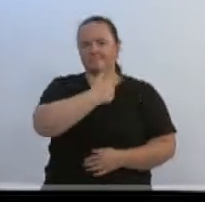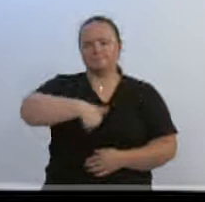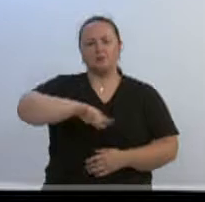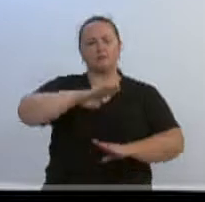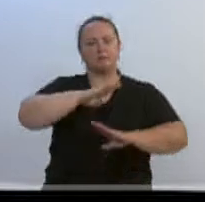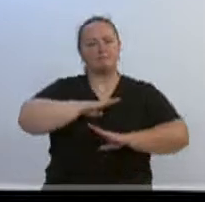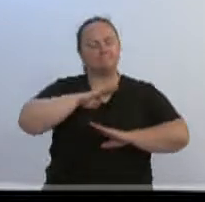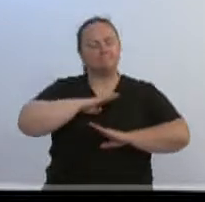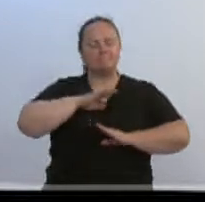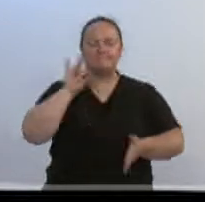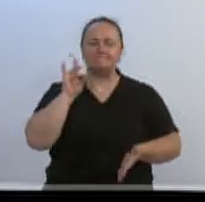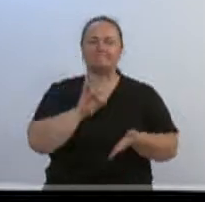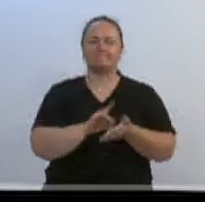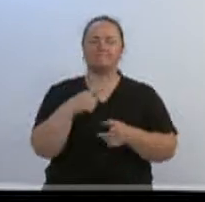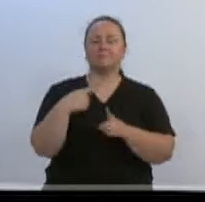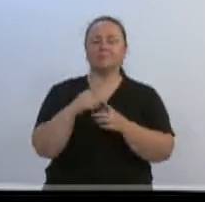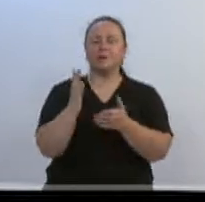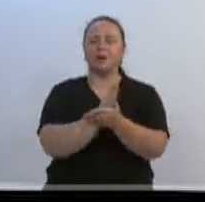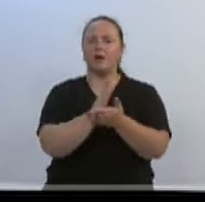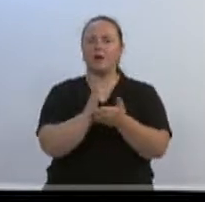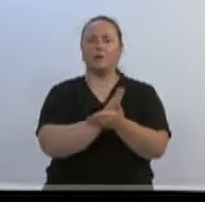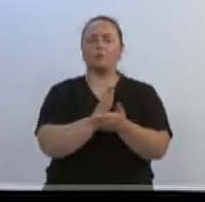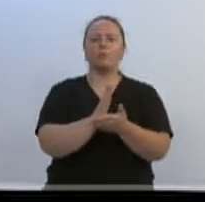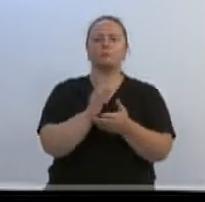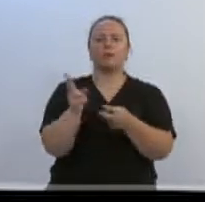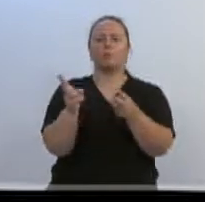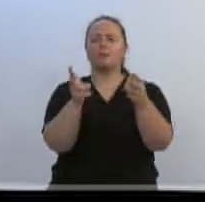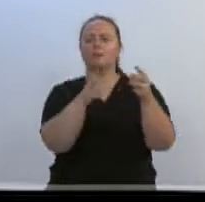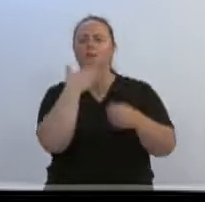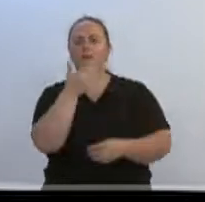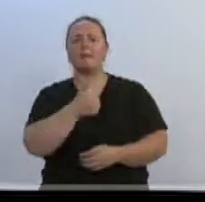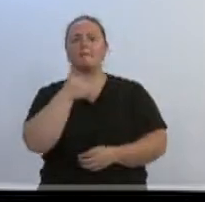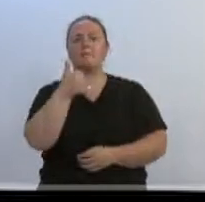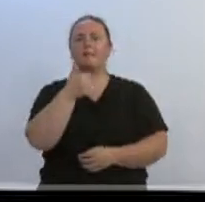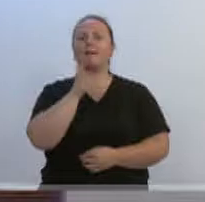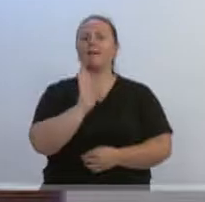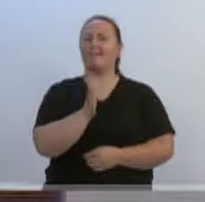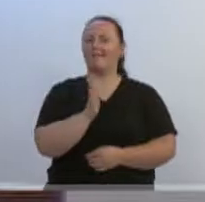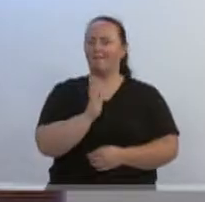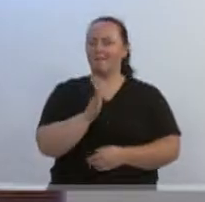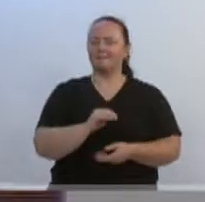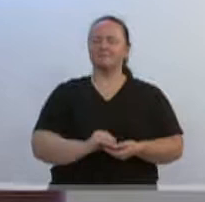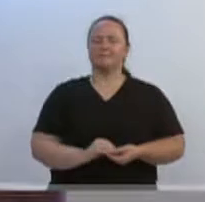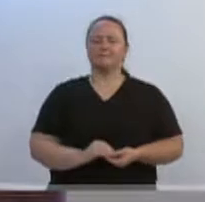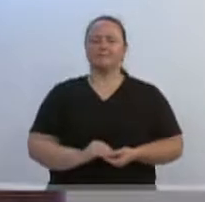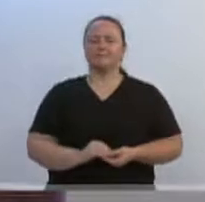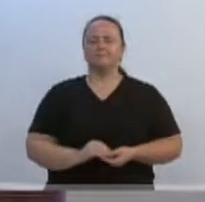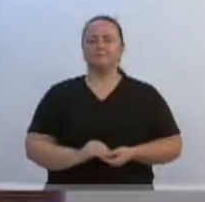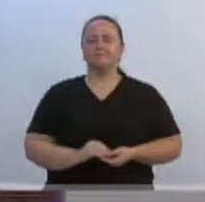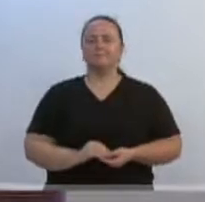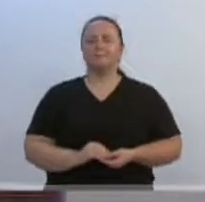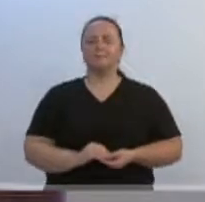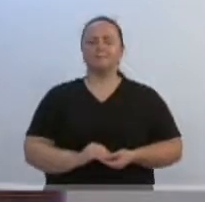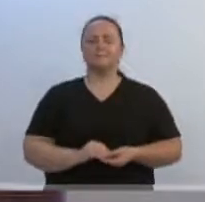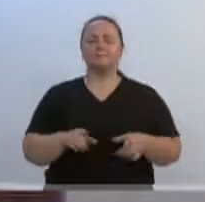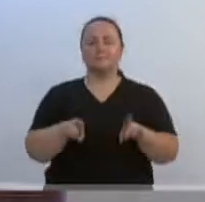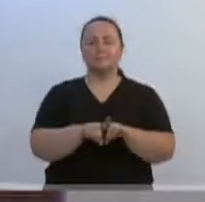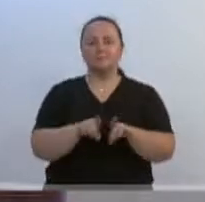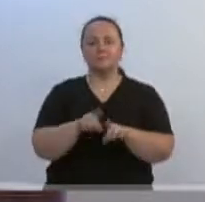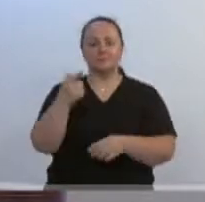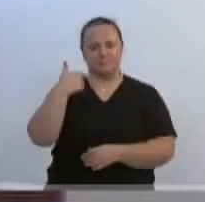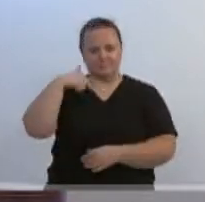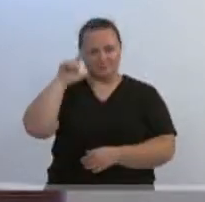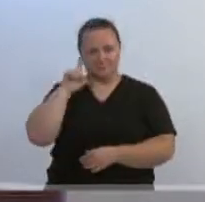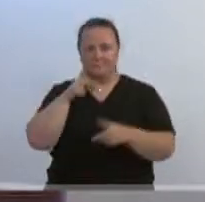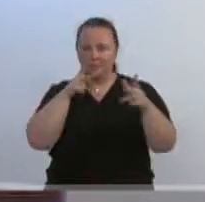até porque algumas melhorias já aconteceram e vão acontecer muito mais outras que tivemos ontem também com outros